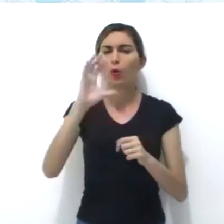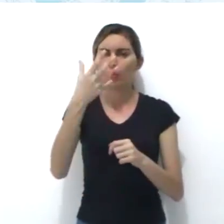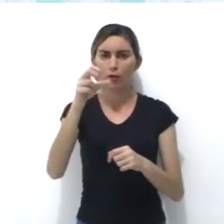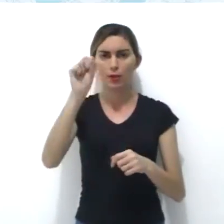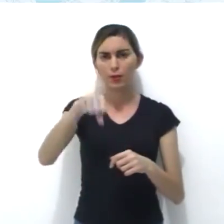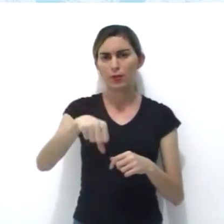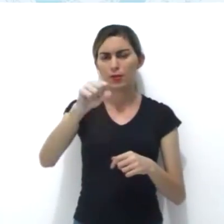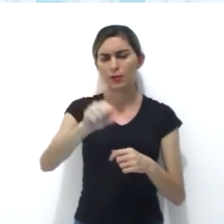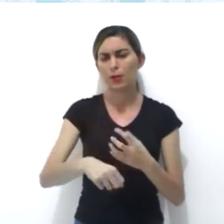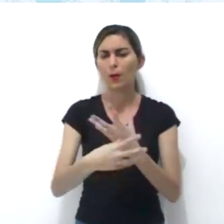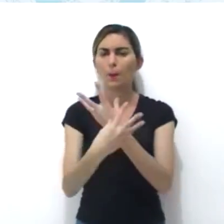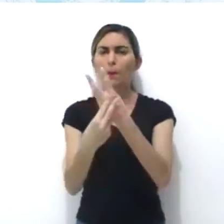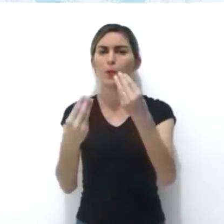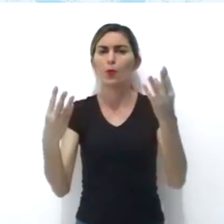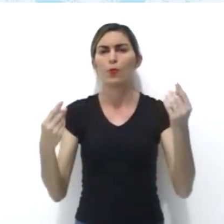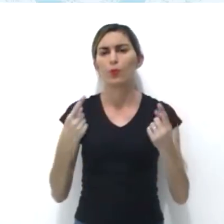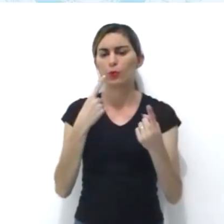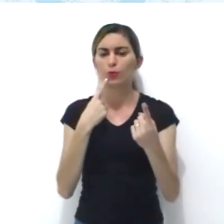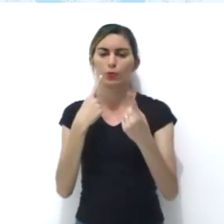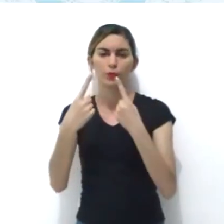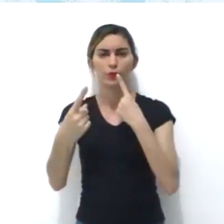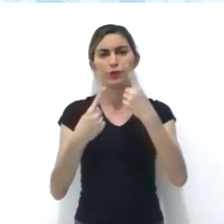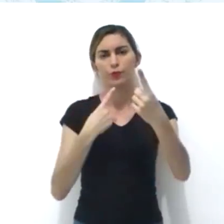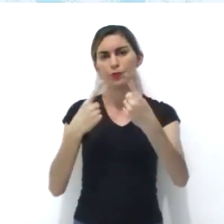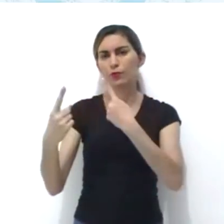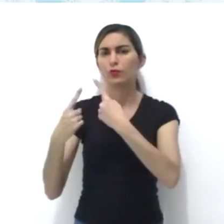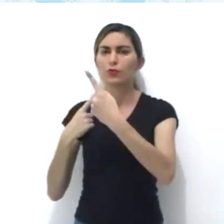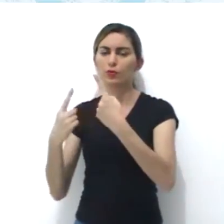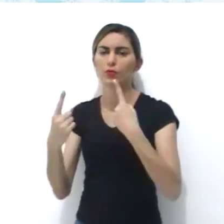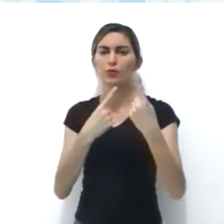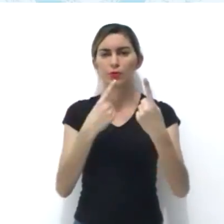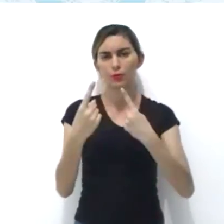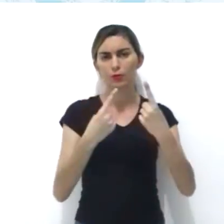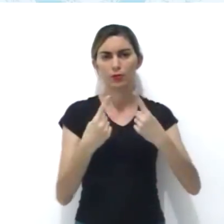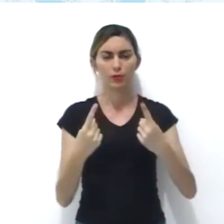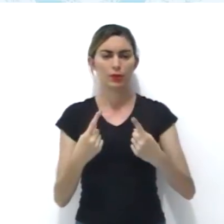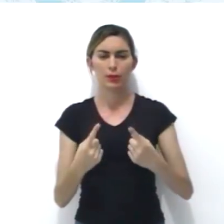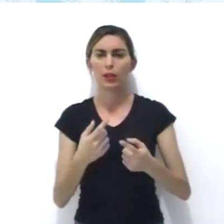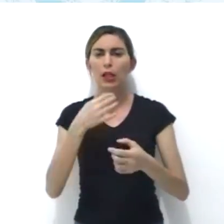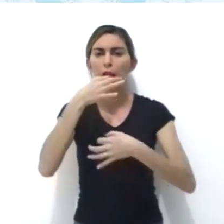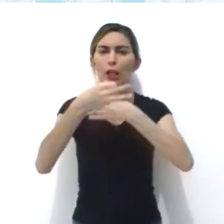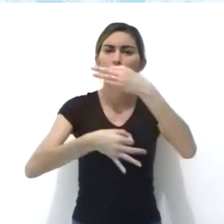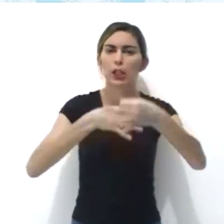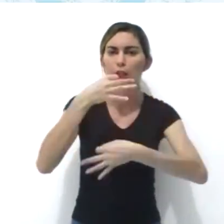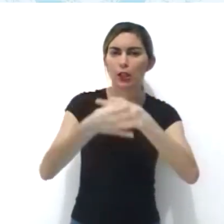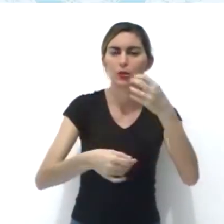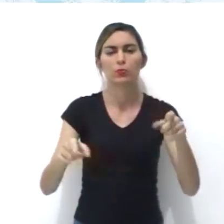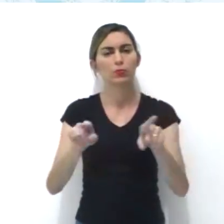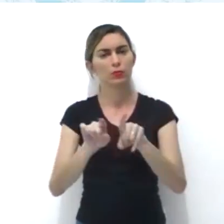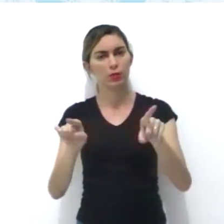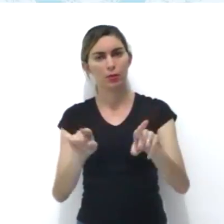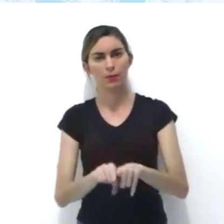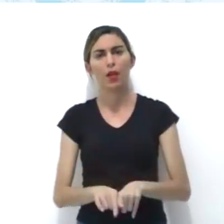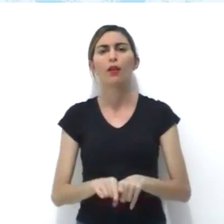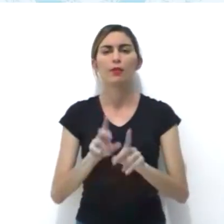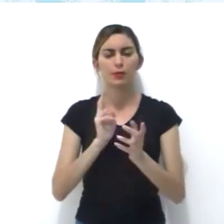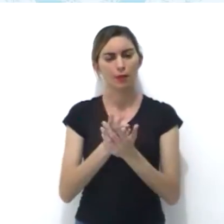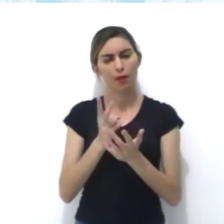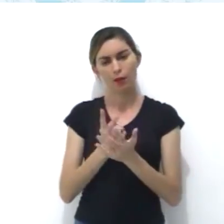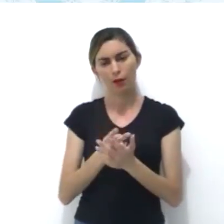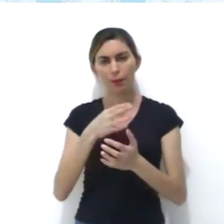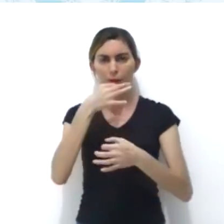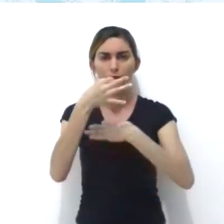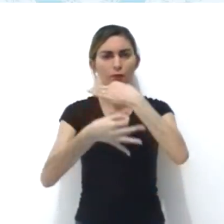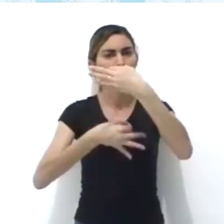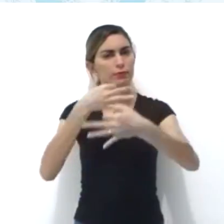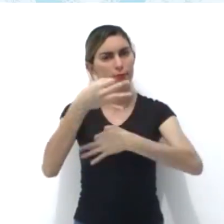vai acontecer sim muito diálogo, muita construção O espírito crítico ali vai estar sempre